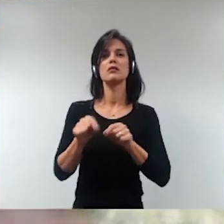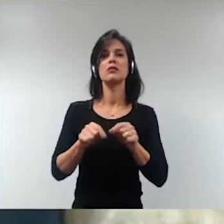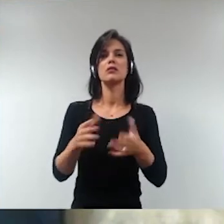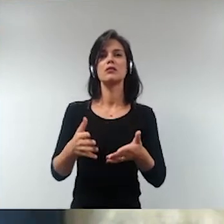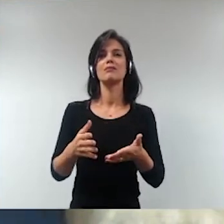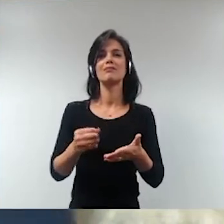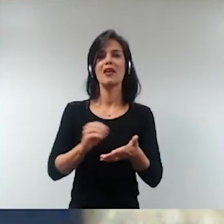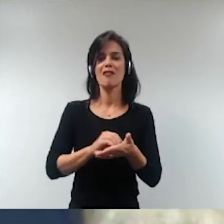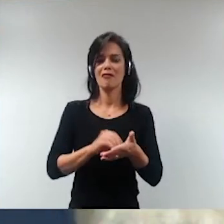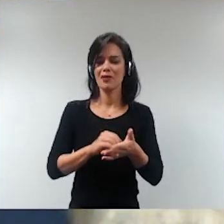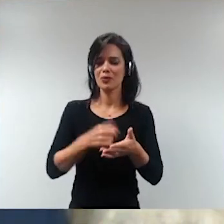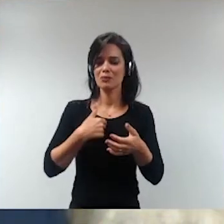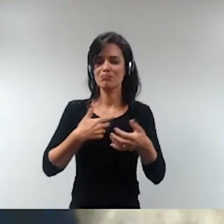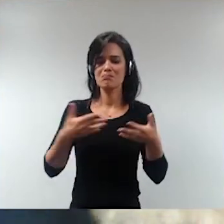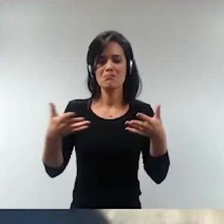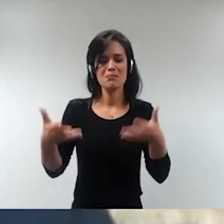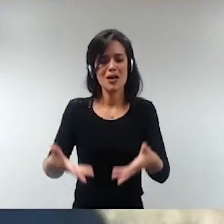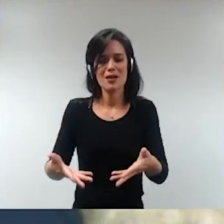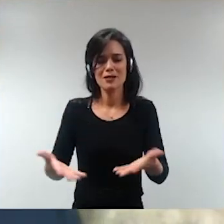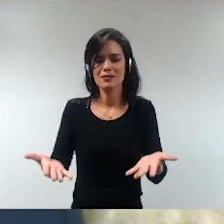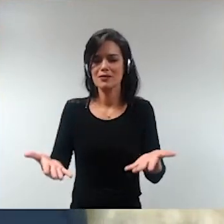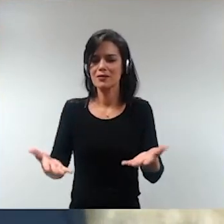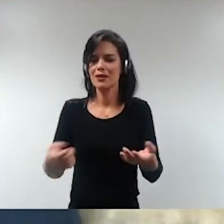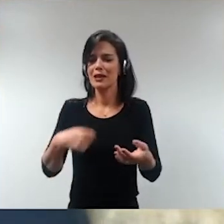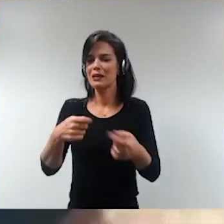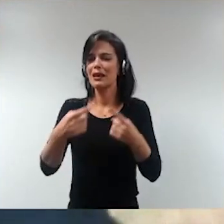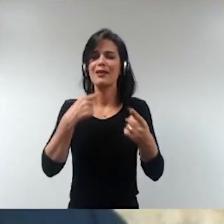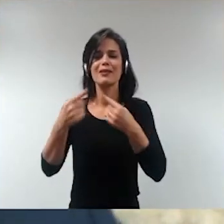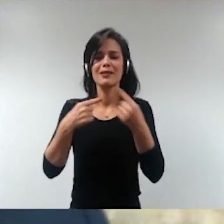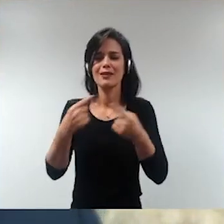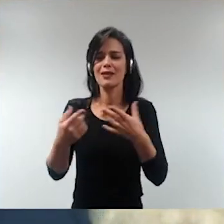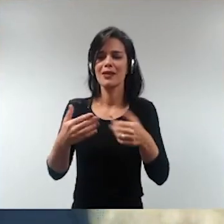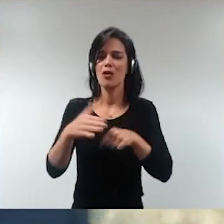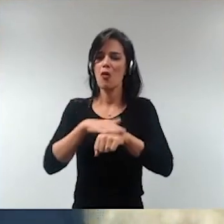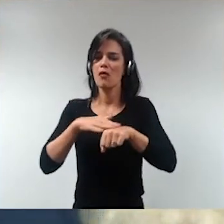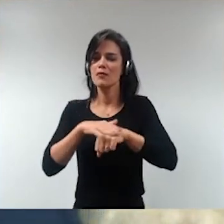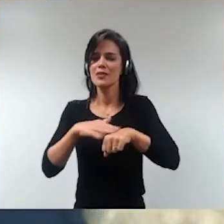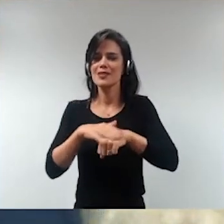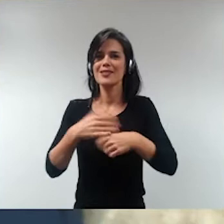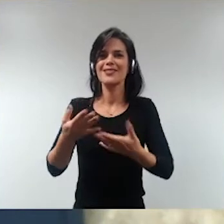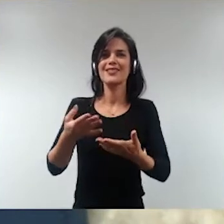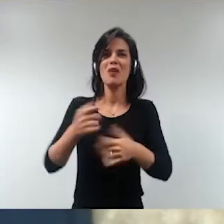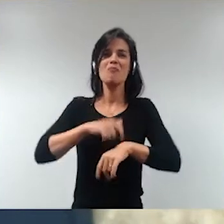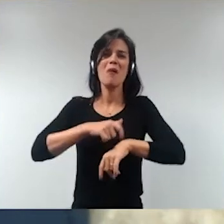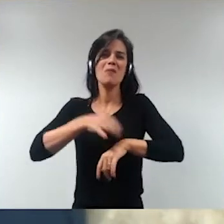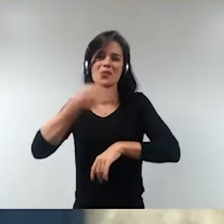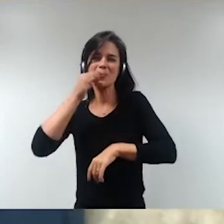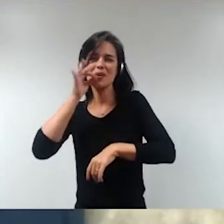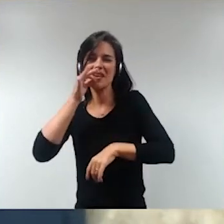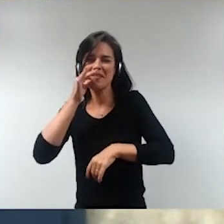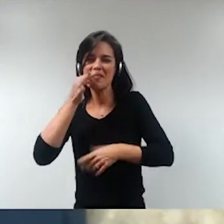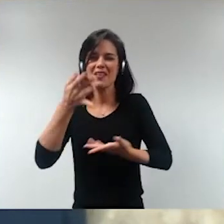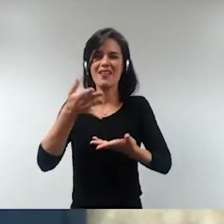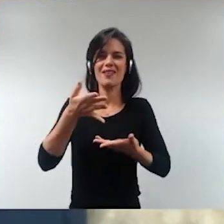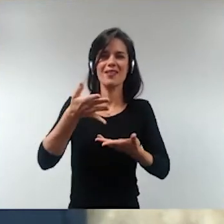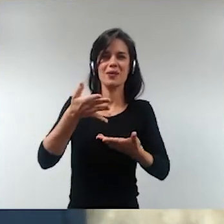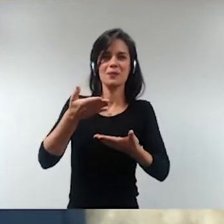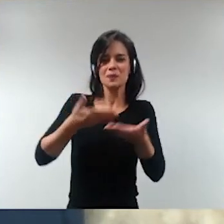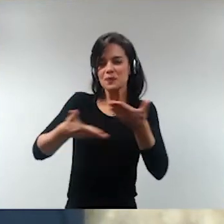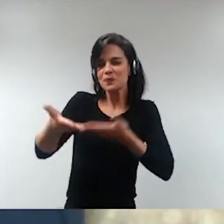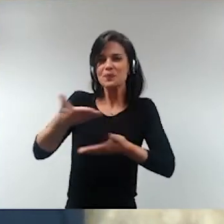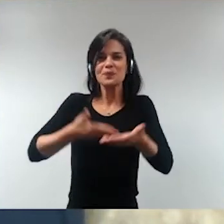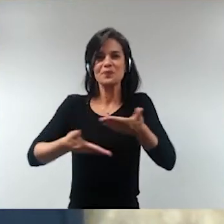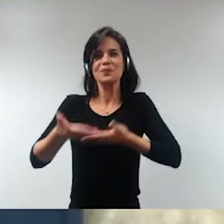sensação de pertencimento a um todo. Ter com quem debater, com quem discutir, um cafezinho para você poder trocar ideias com